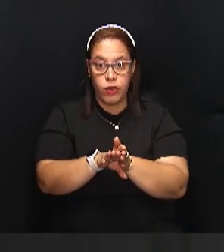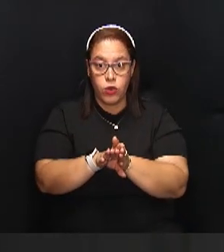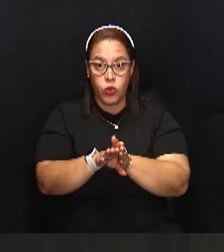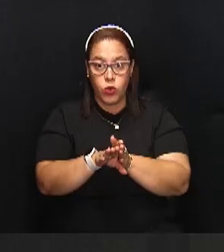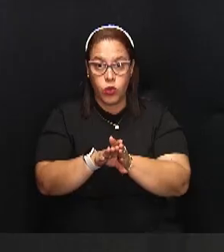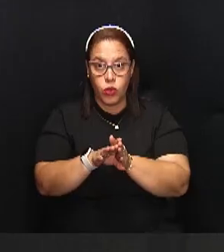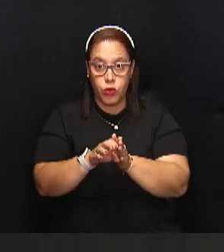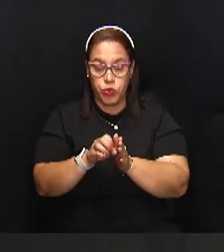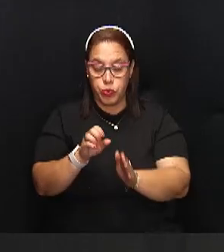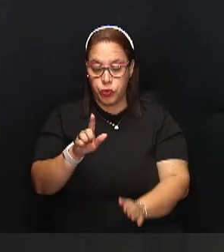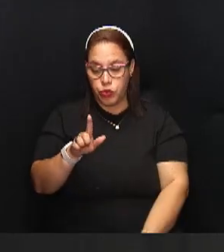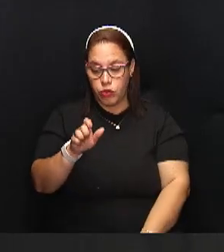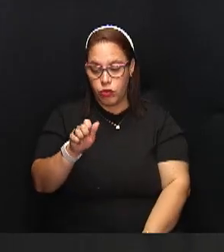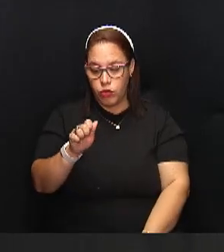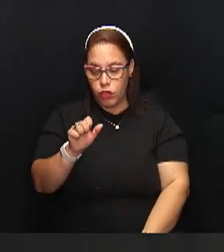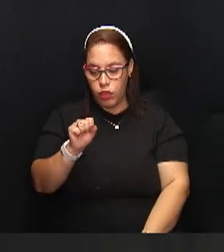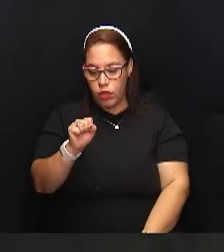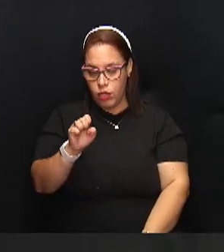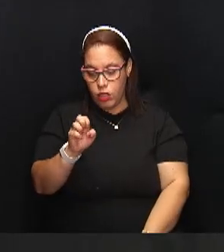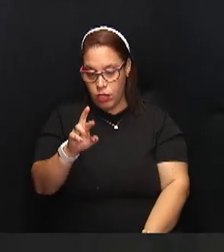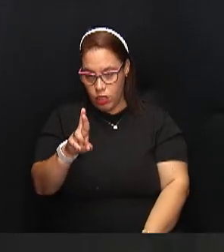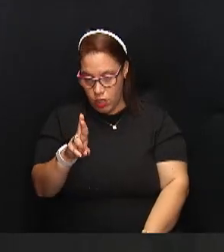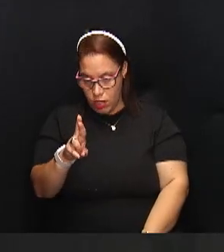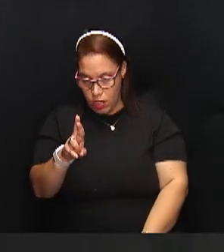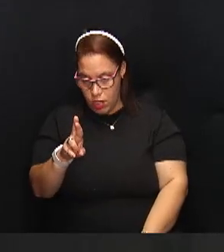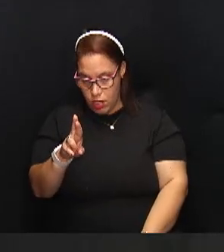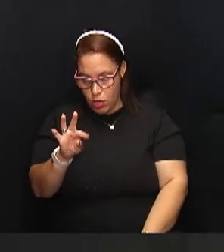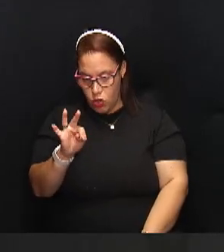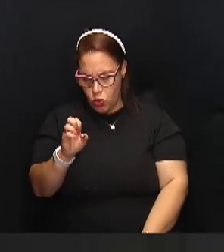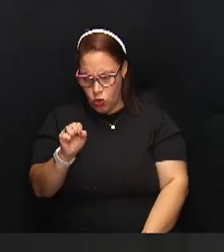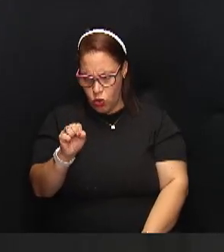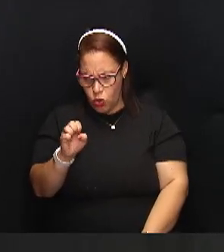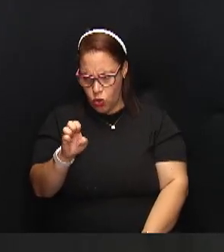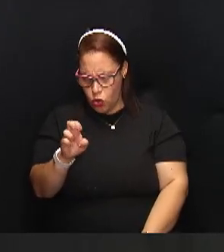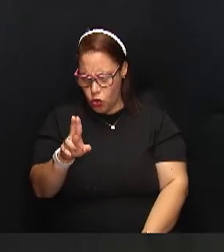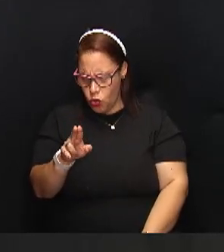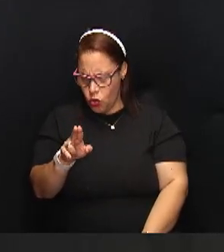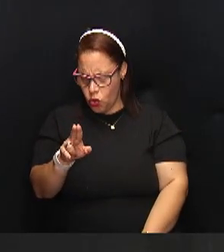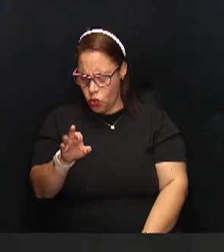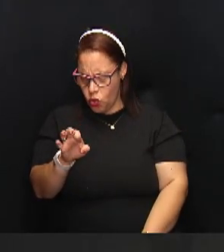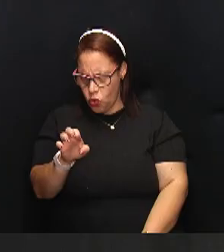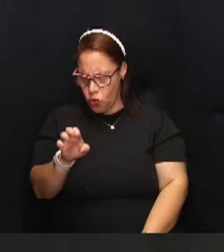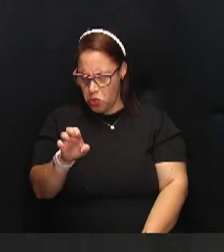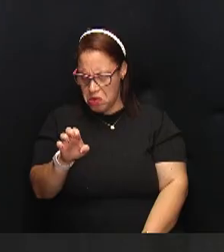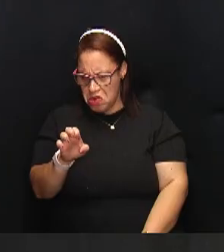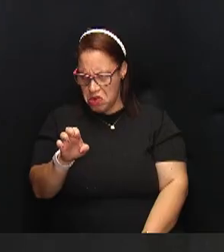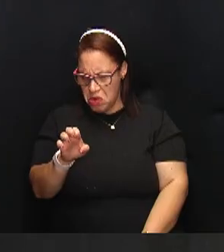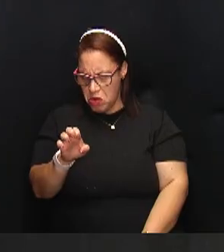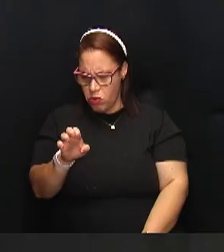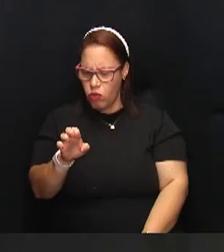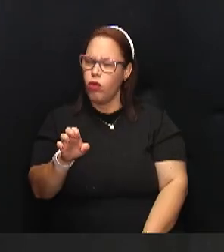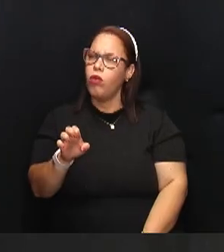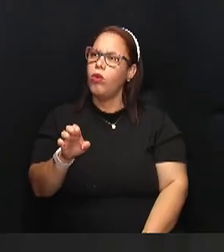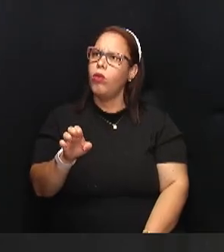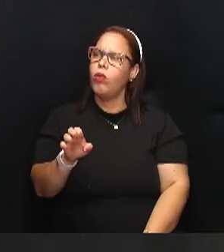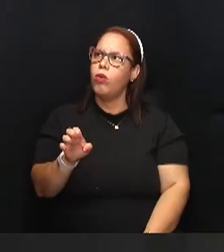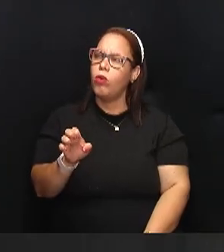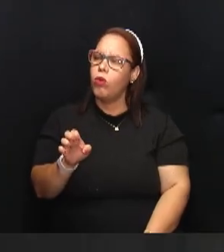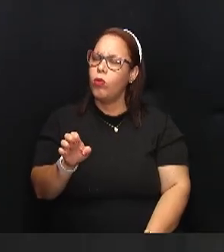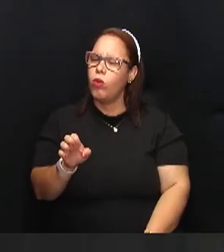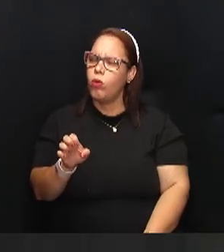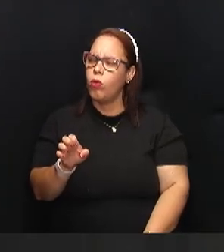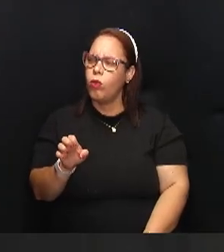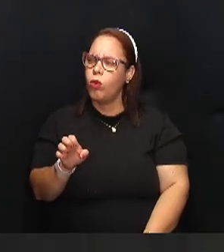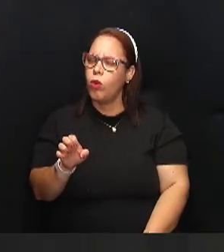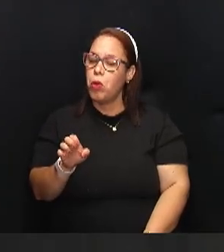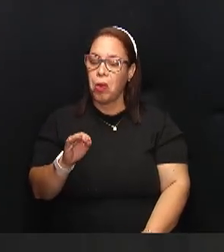é um laser de Thulium. Hoje é aquilo que há em mais alta tecnologia, aquilo que é